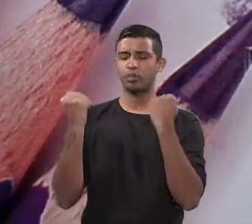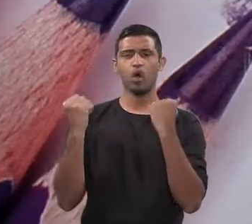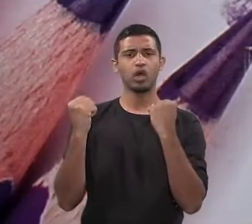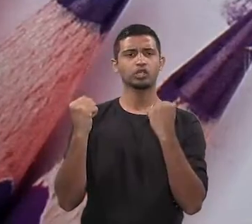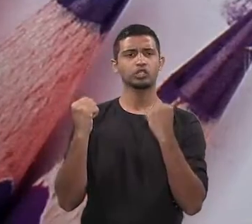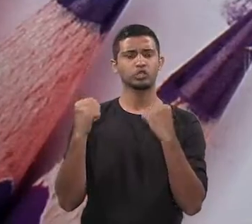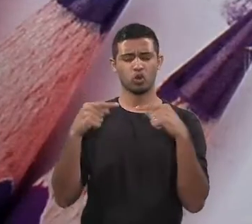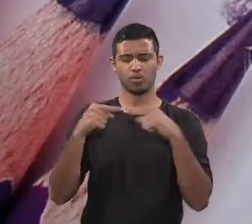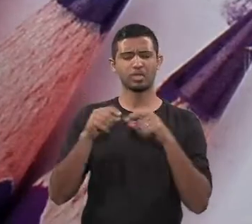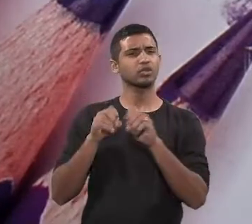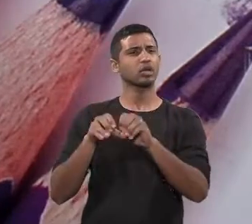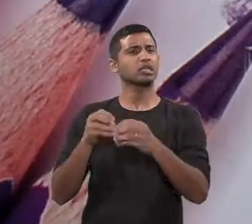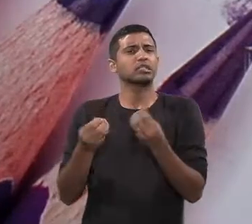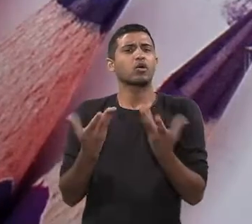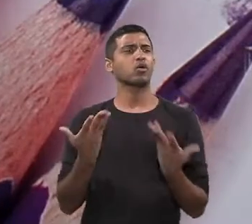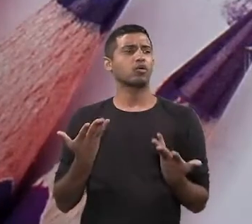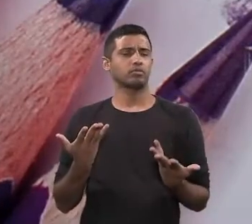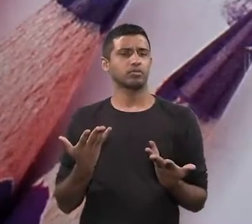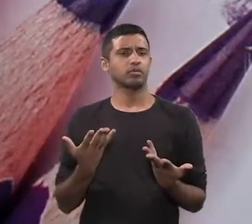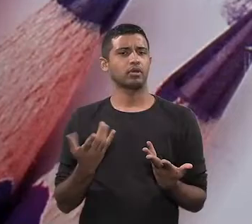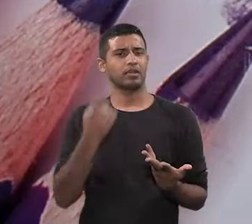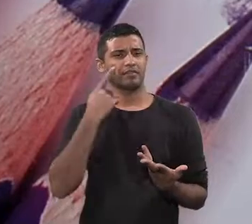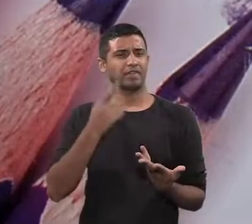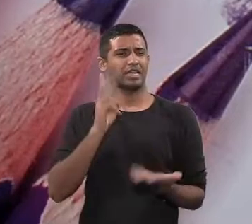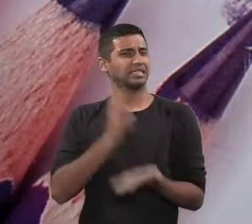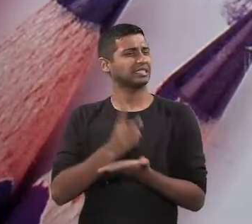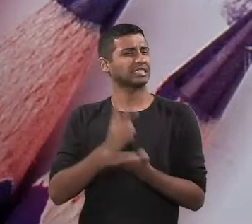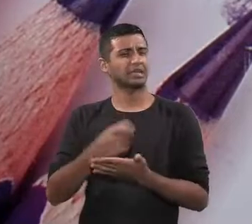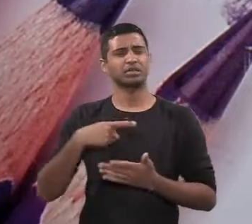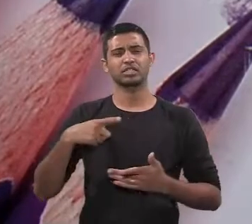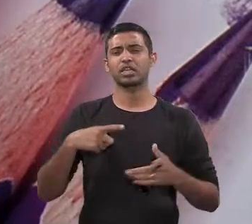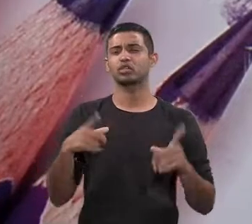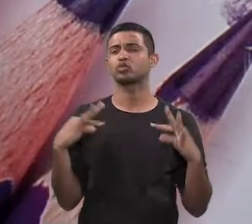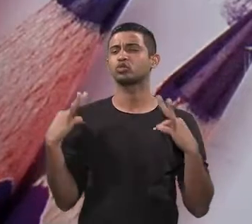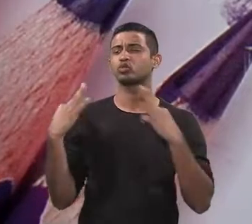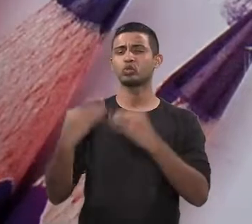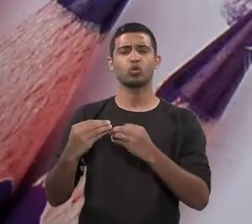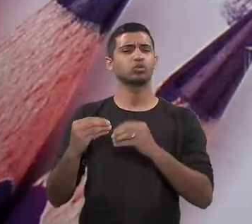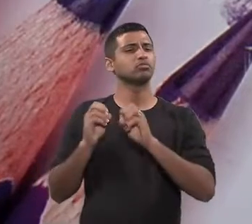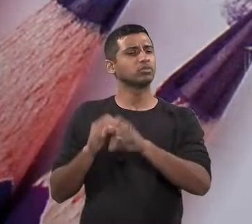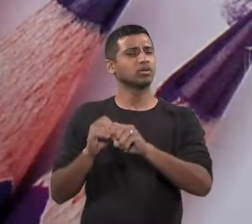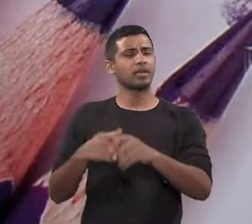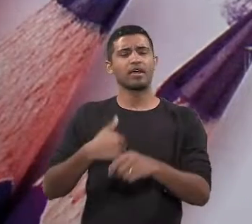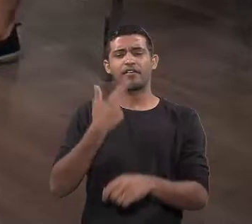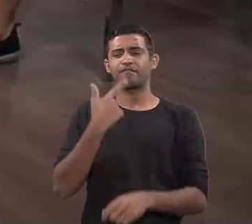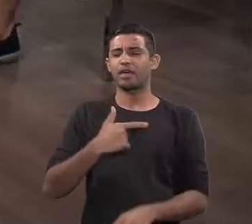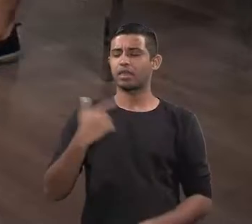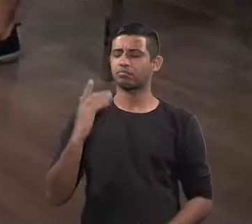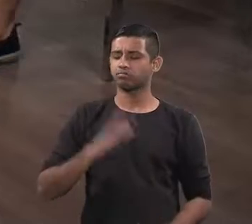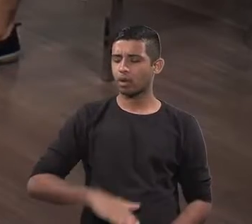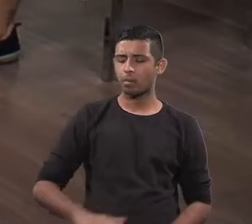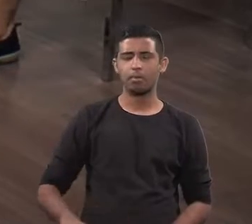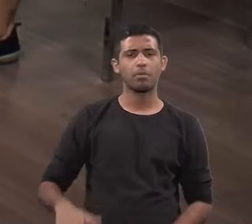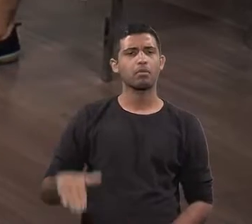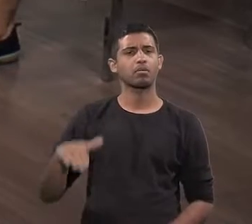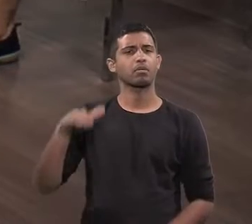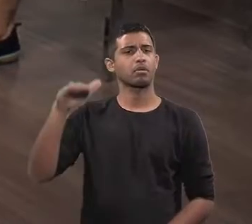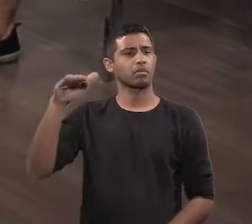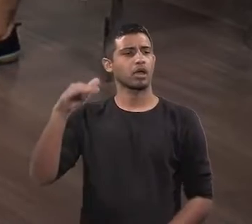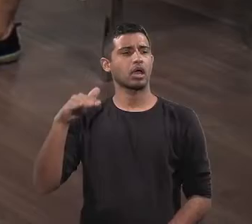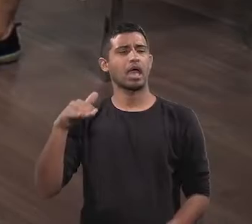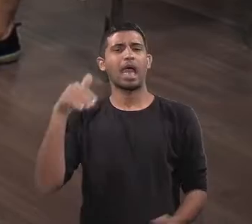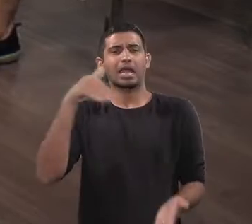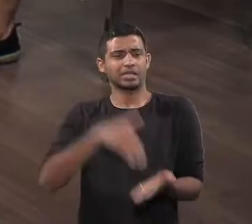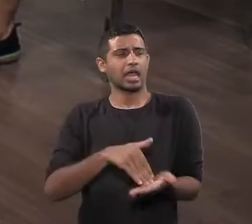esporte na educação. A gente tem aqui representados todos os segmentos da educação, desde o ensino fundamental, passando